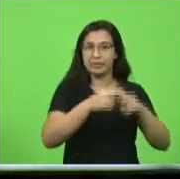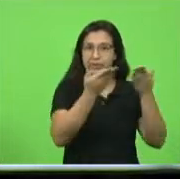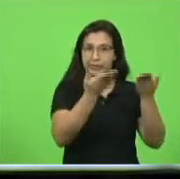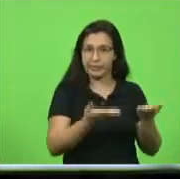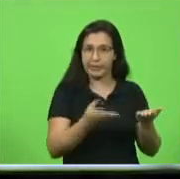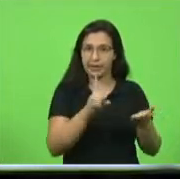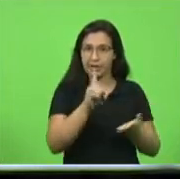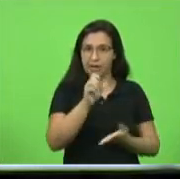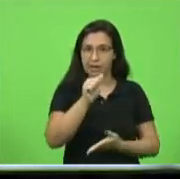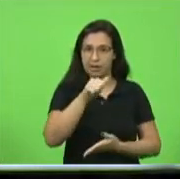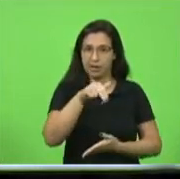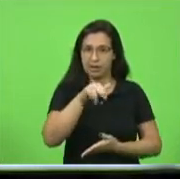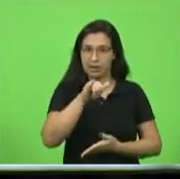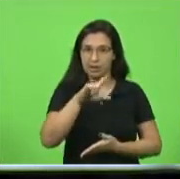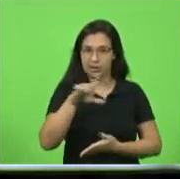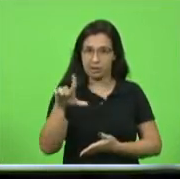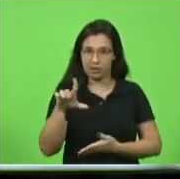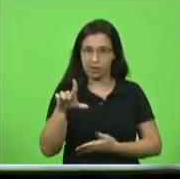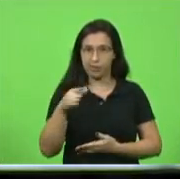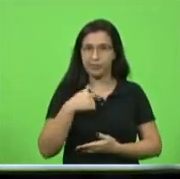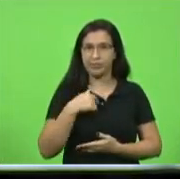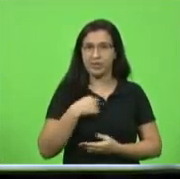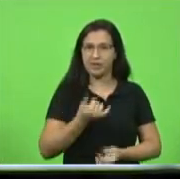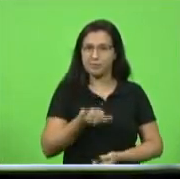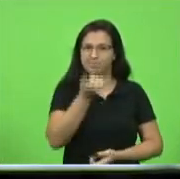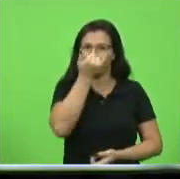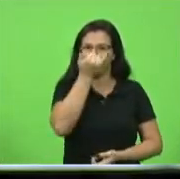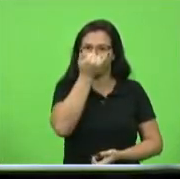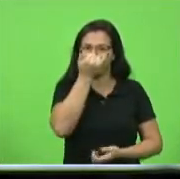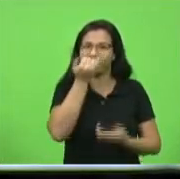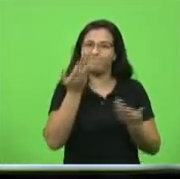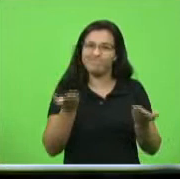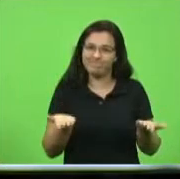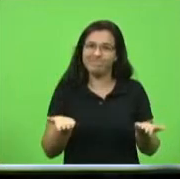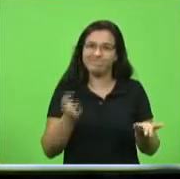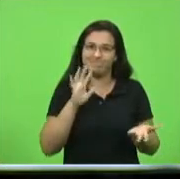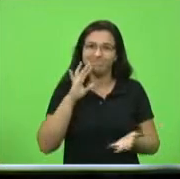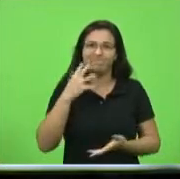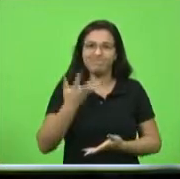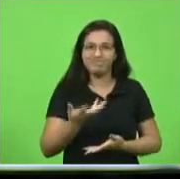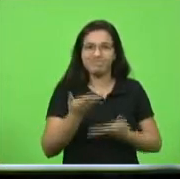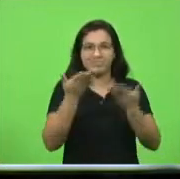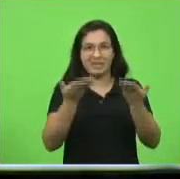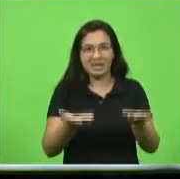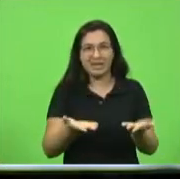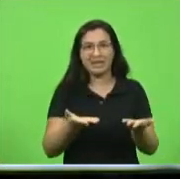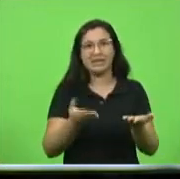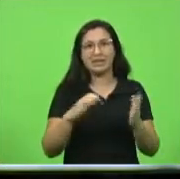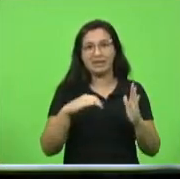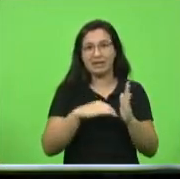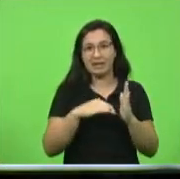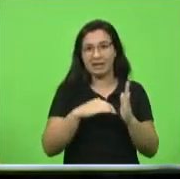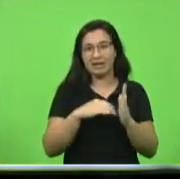E eu, sinceramente, fiquei frustrado com o resultado que a Câmara fez